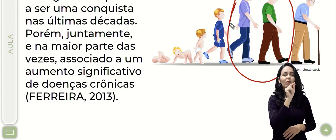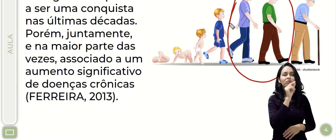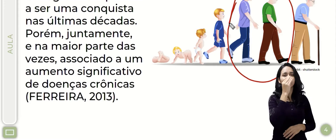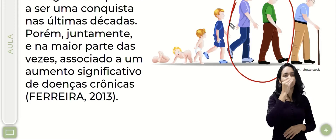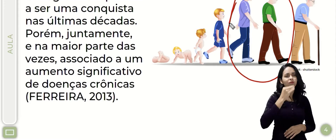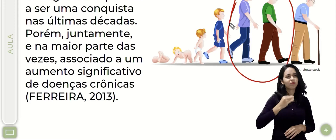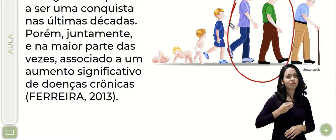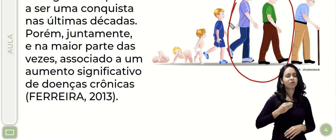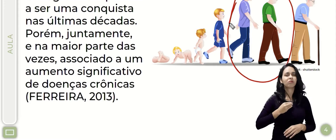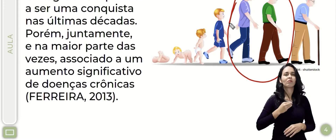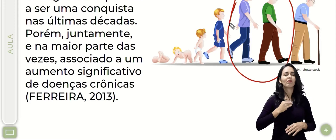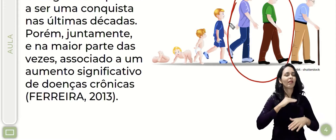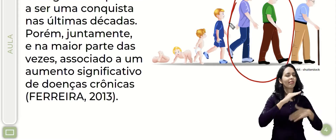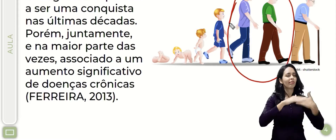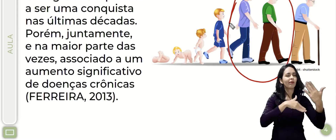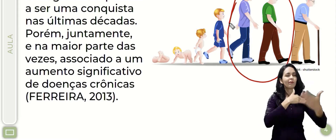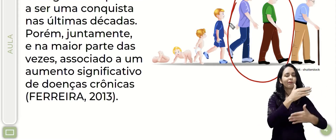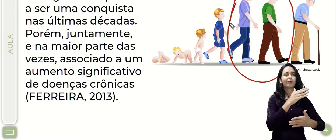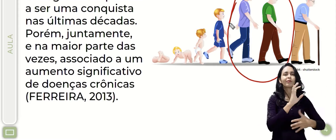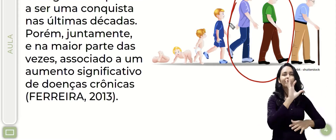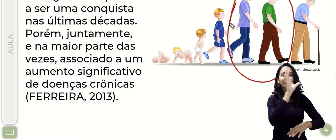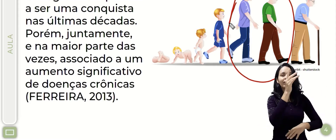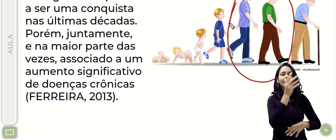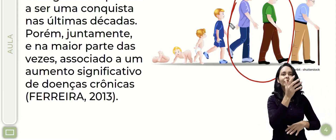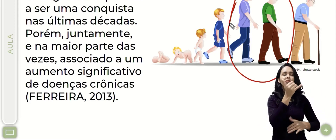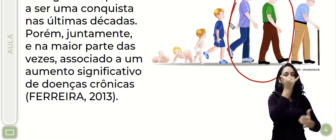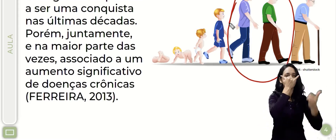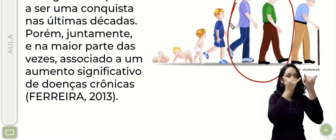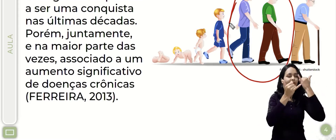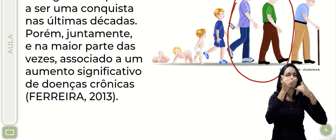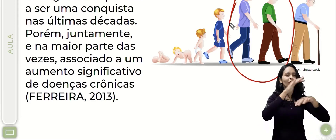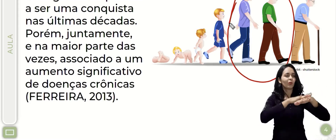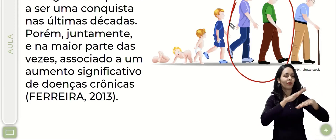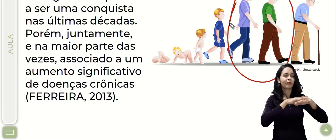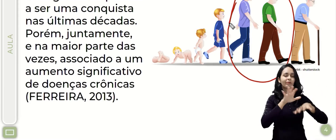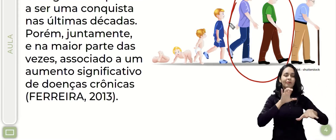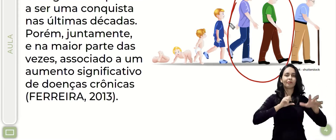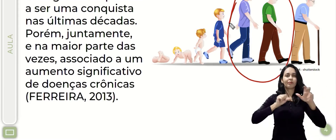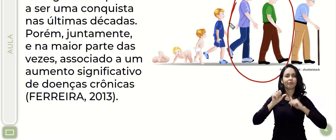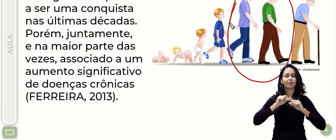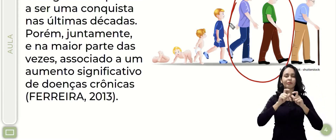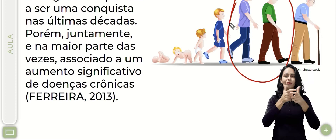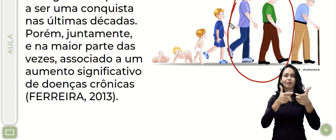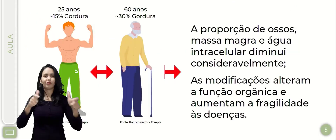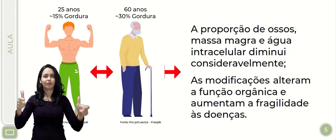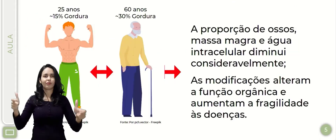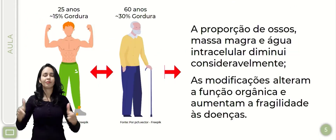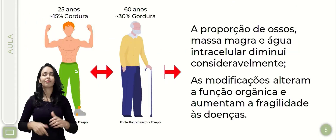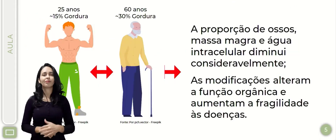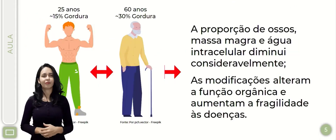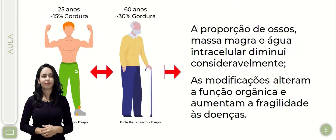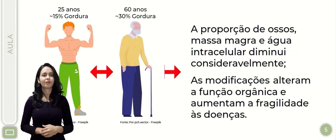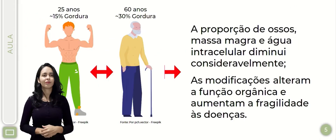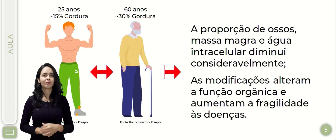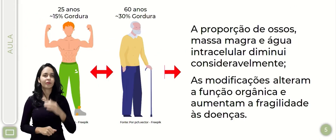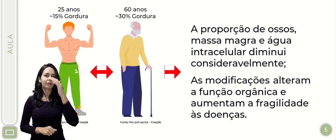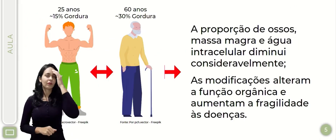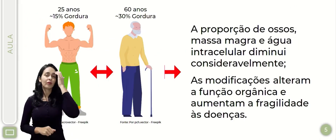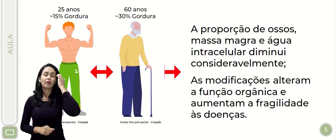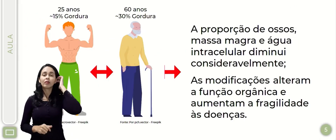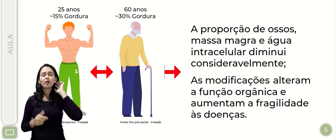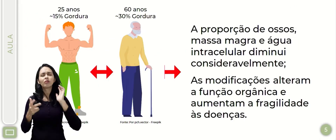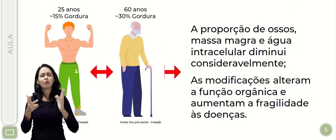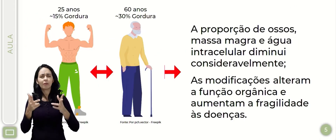deixá-las de lado e consequentemente veio as doenças e como